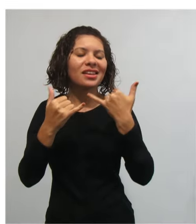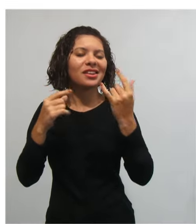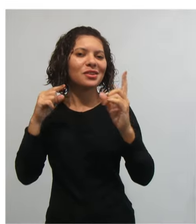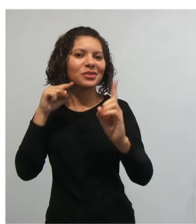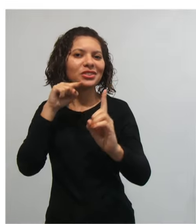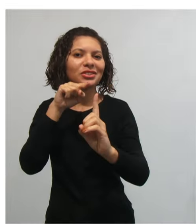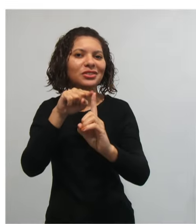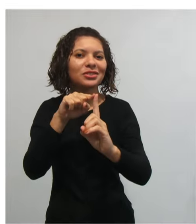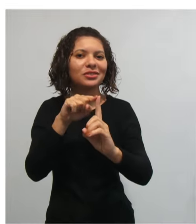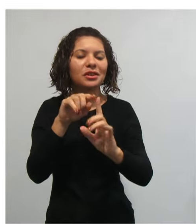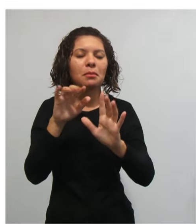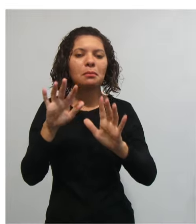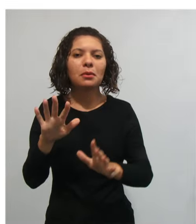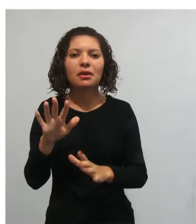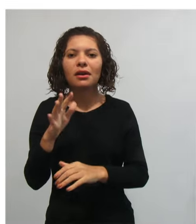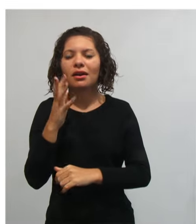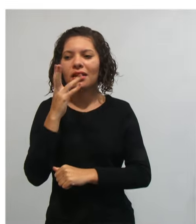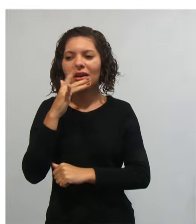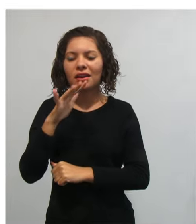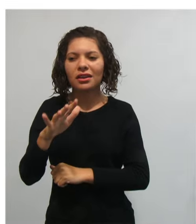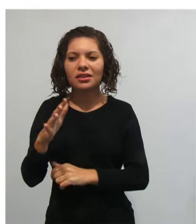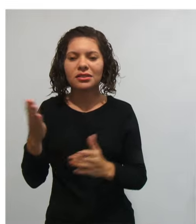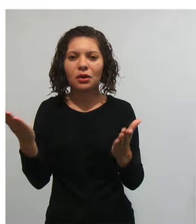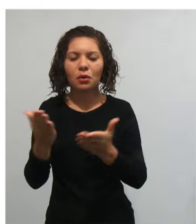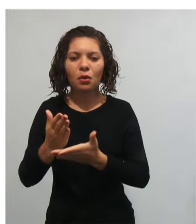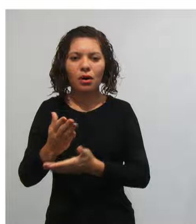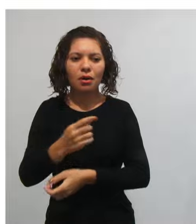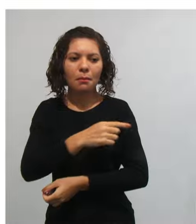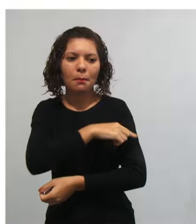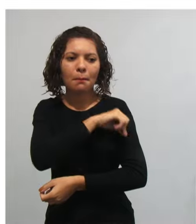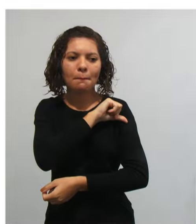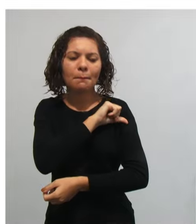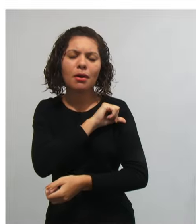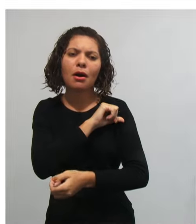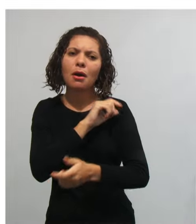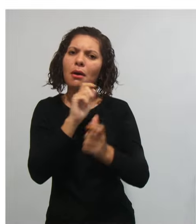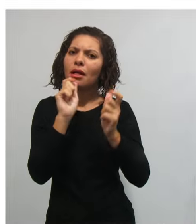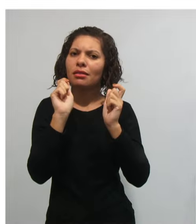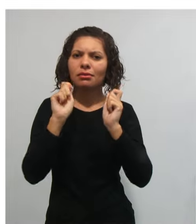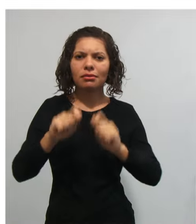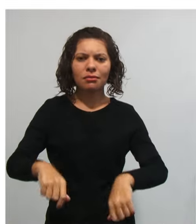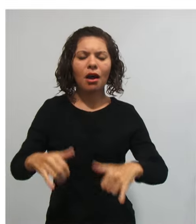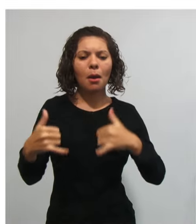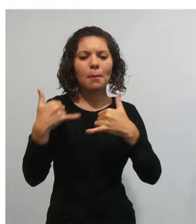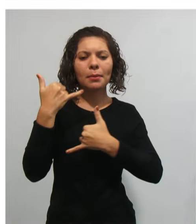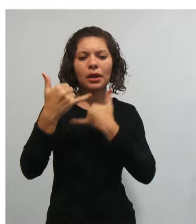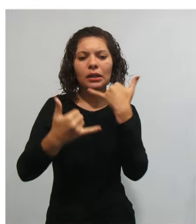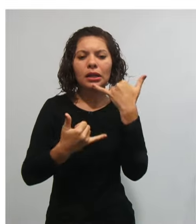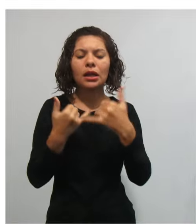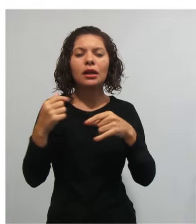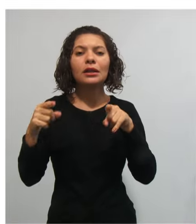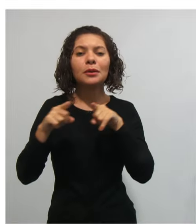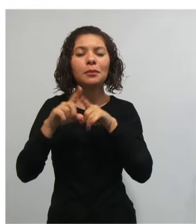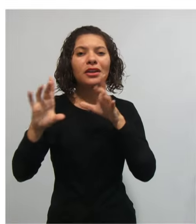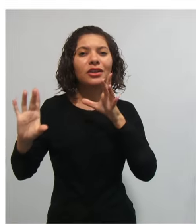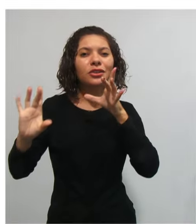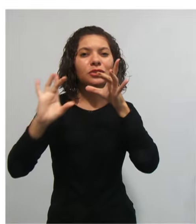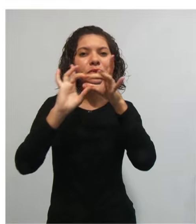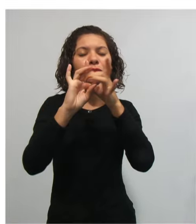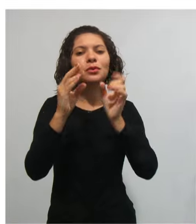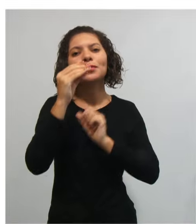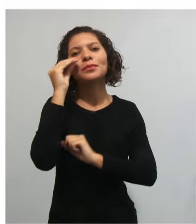Acabou a ludicidade né porque a criança está no ensino fundamental então avaliar por meio de situações